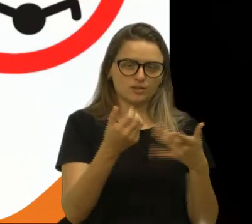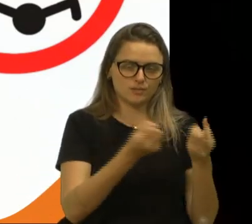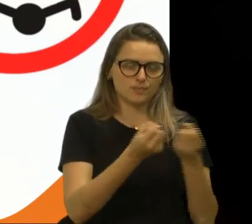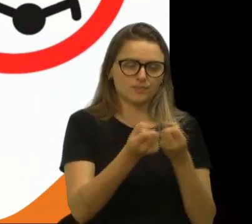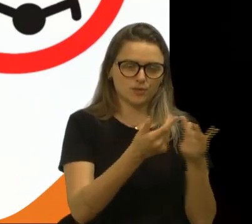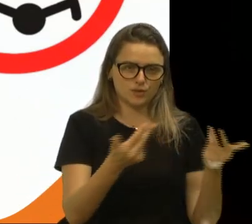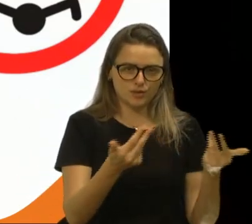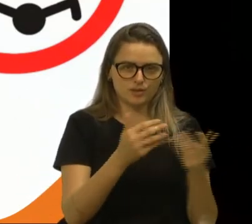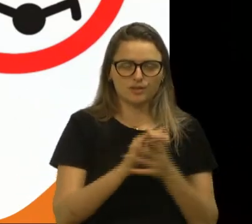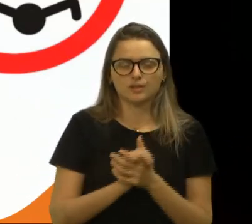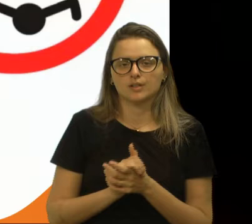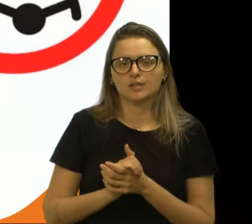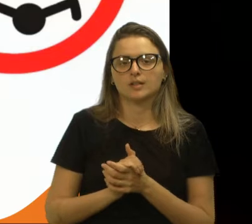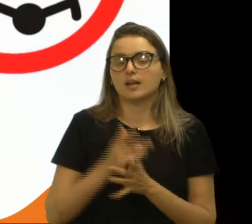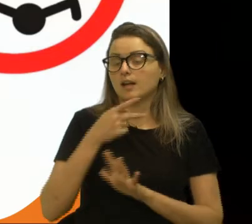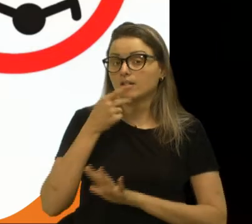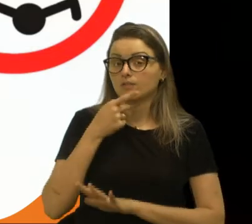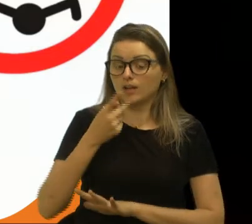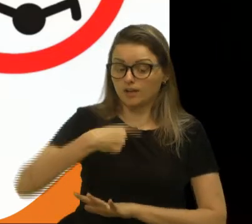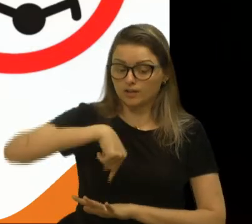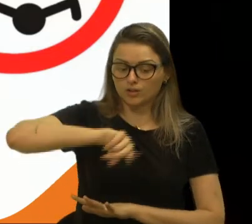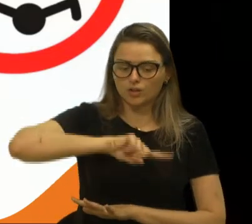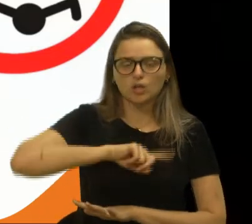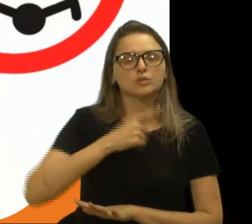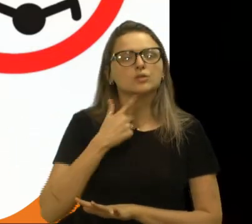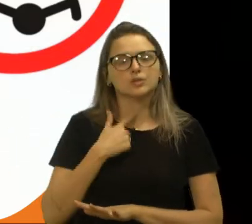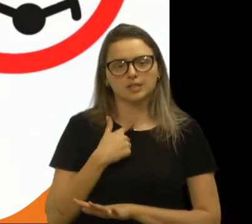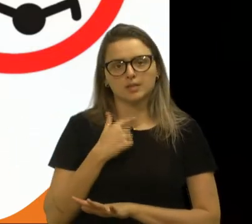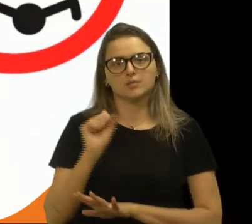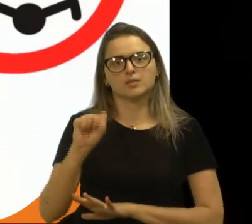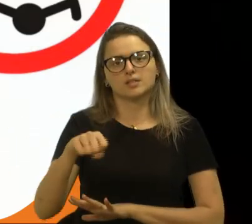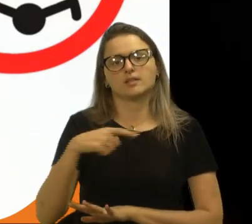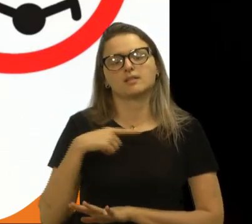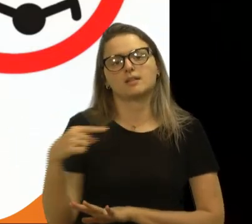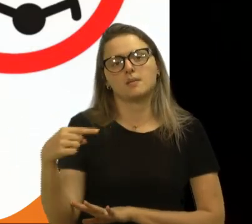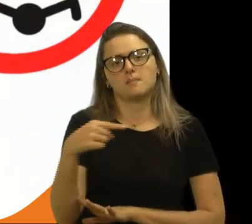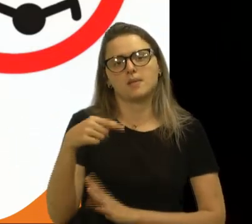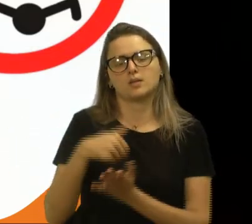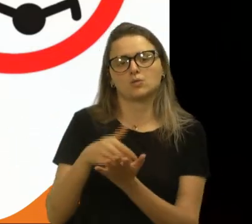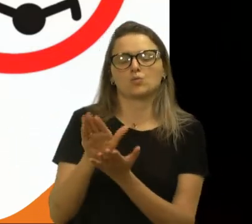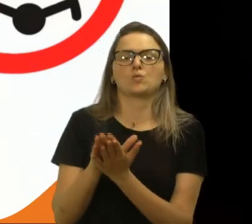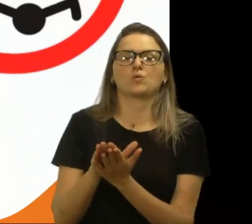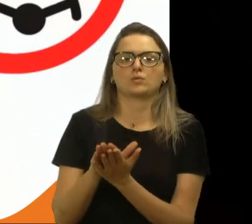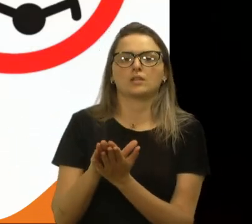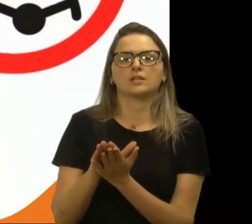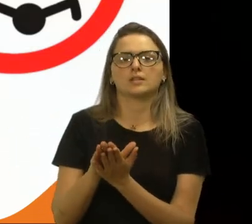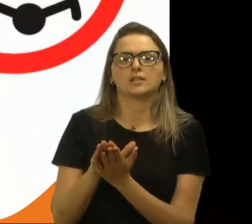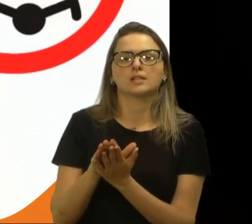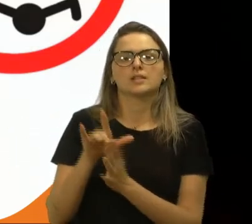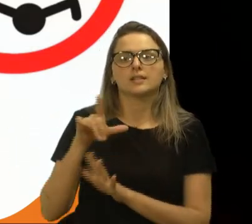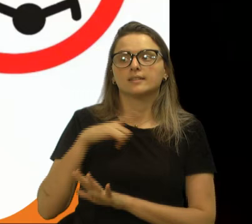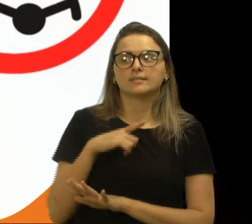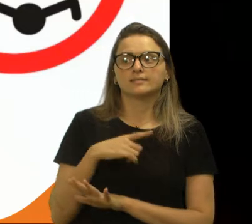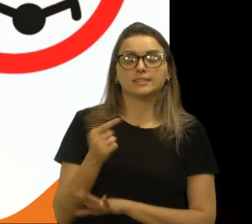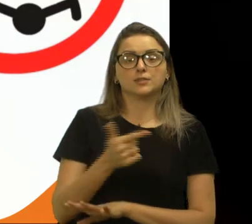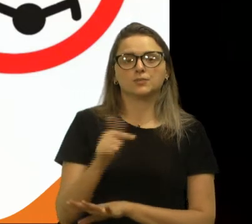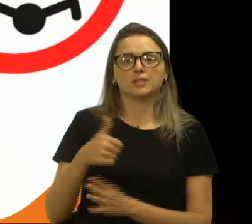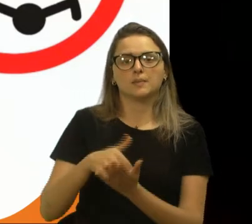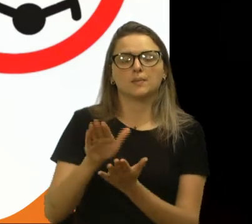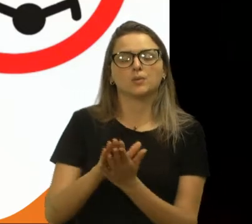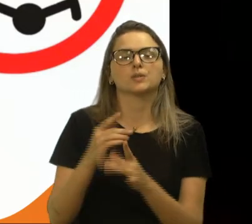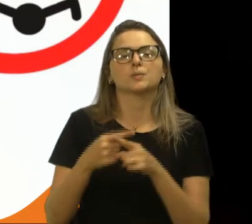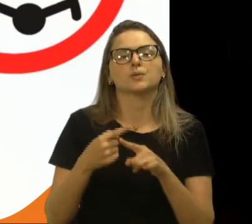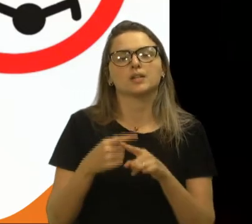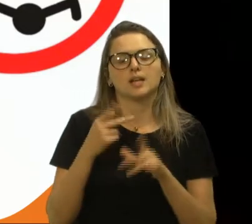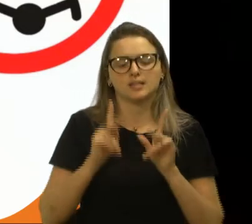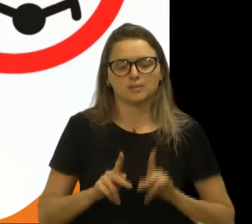dele é: nós gostaríamos sim de reduzir. Cada dia sem uma multa é uma vitória, porque as pessoas estão